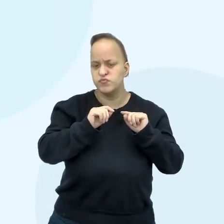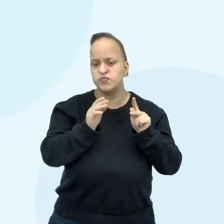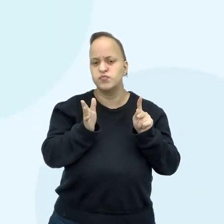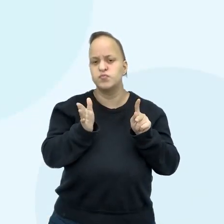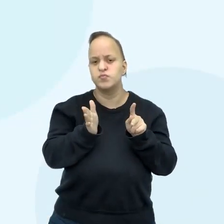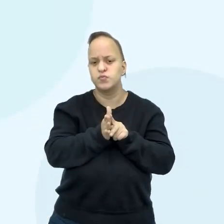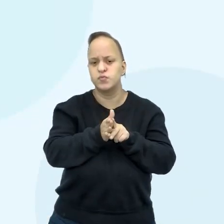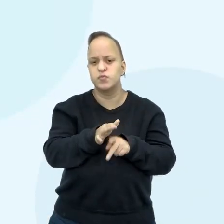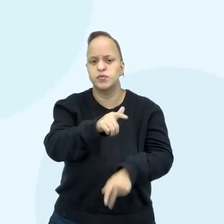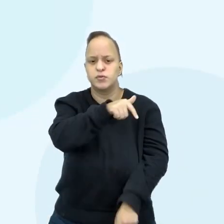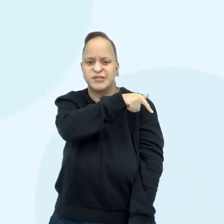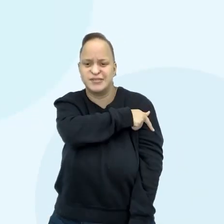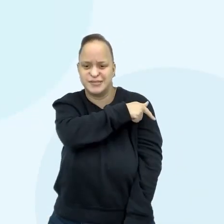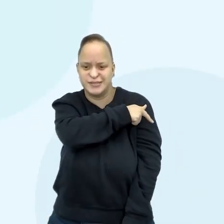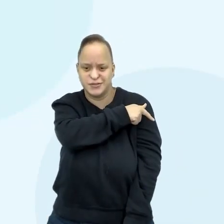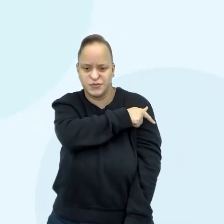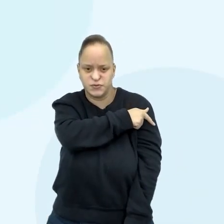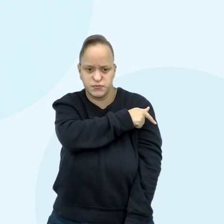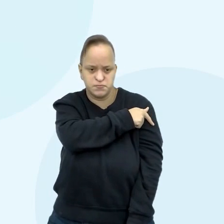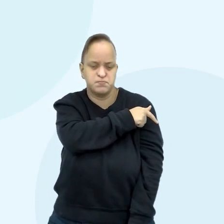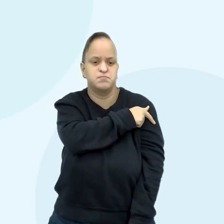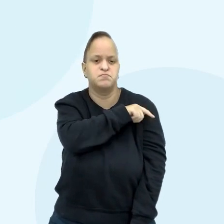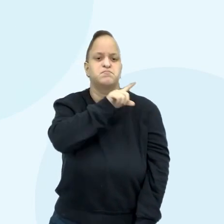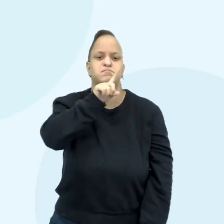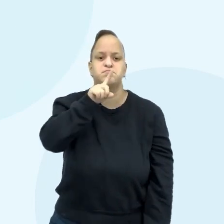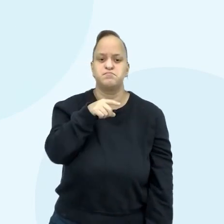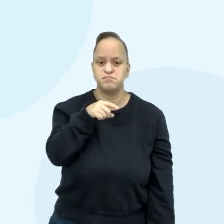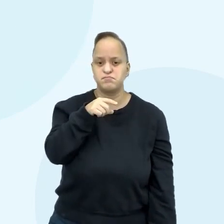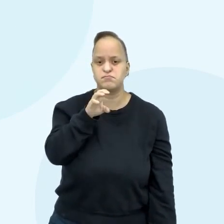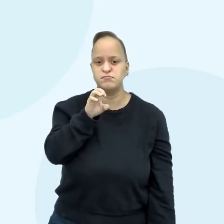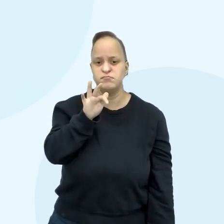fundamental anos finais, do 7º ano,